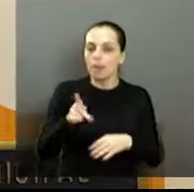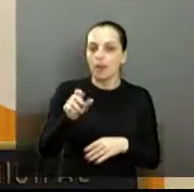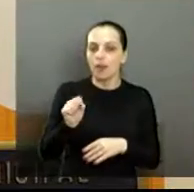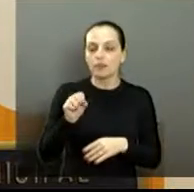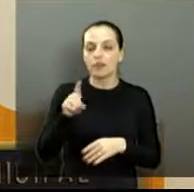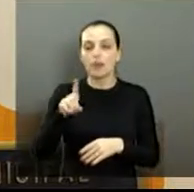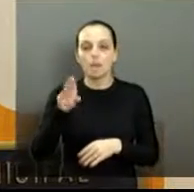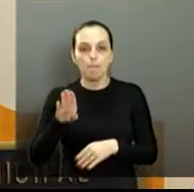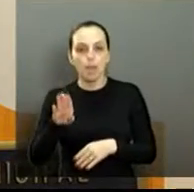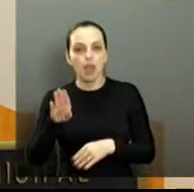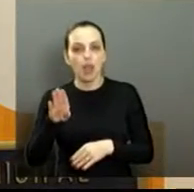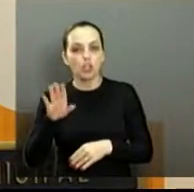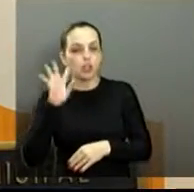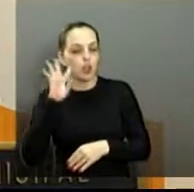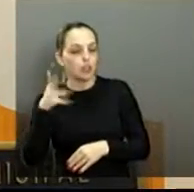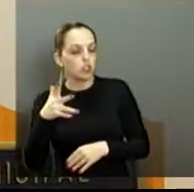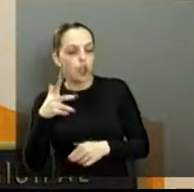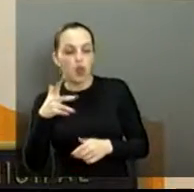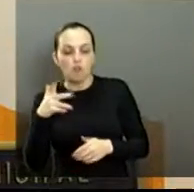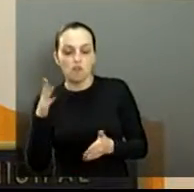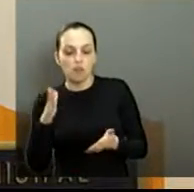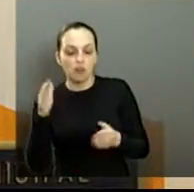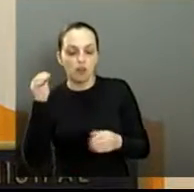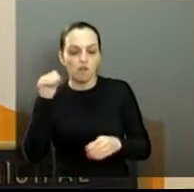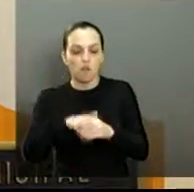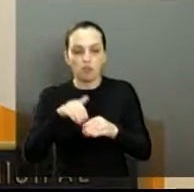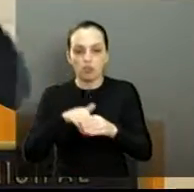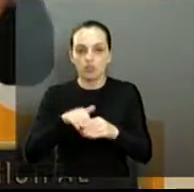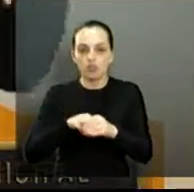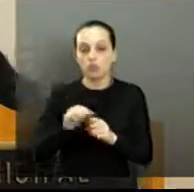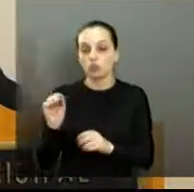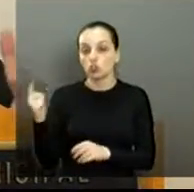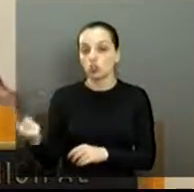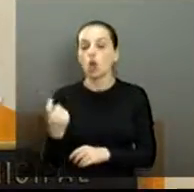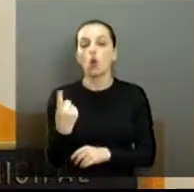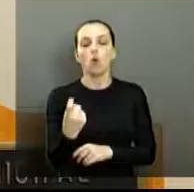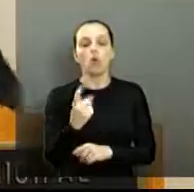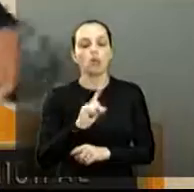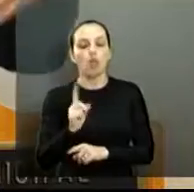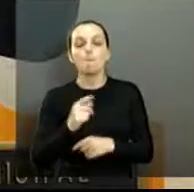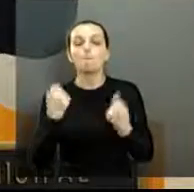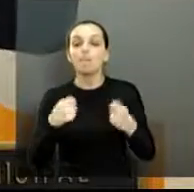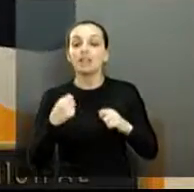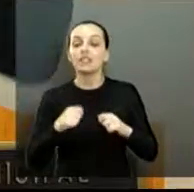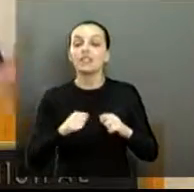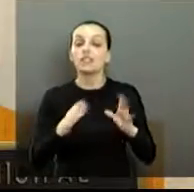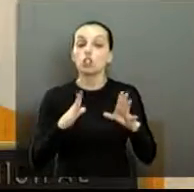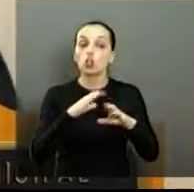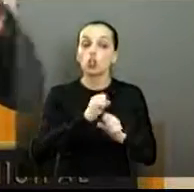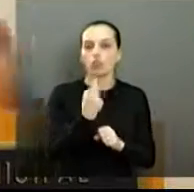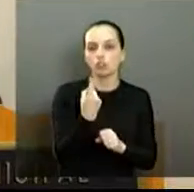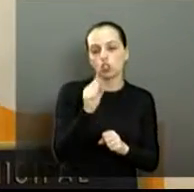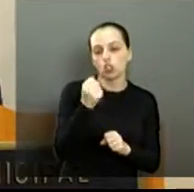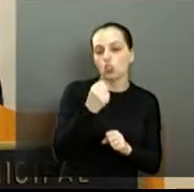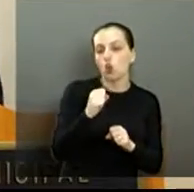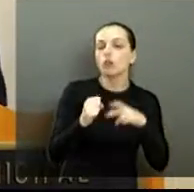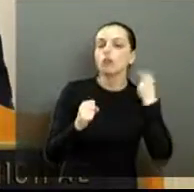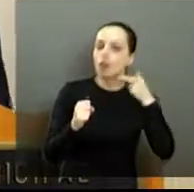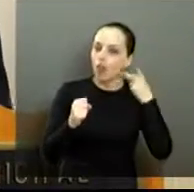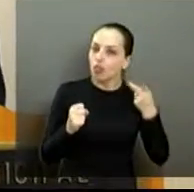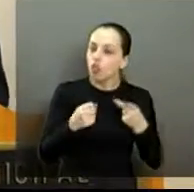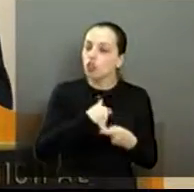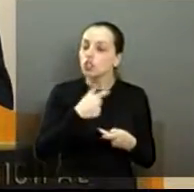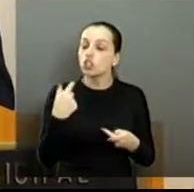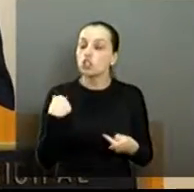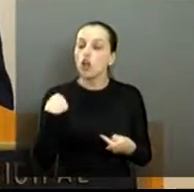estão quatro não consegue decidir votação sozinha dependendo dos 18 vereadores nós votamos em momentos fomos sensibilizados precisa de aumento